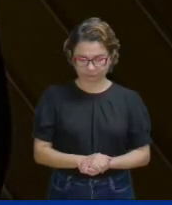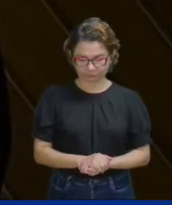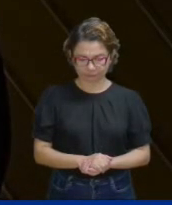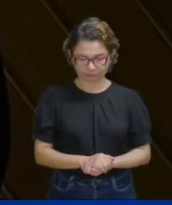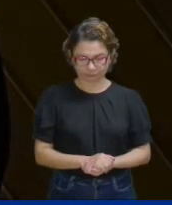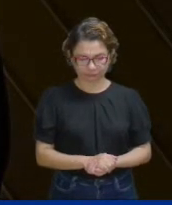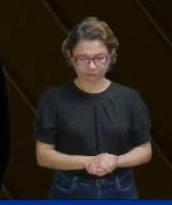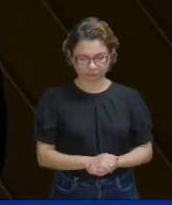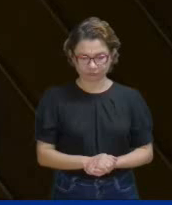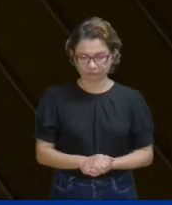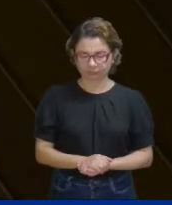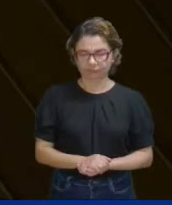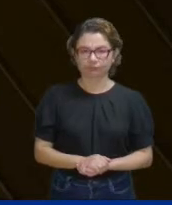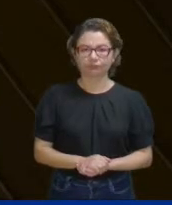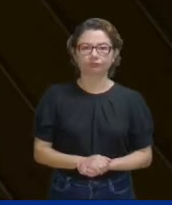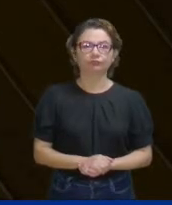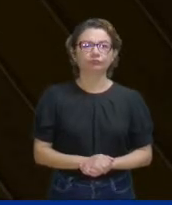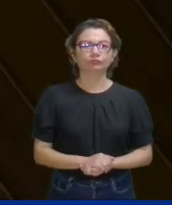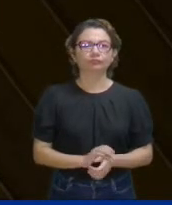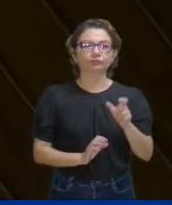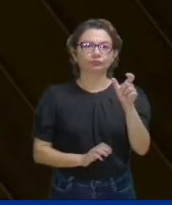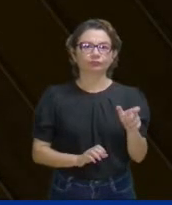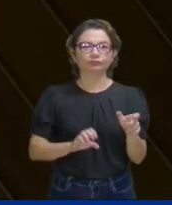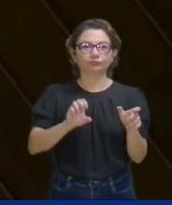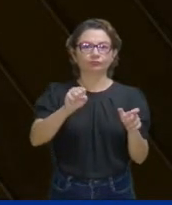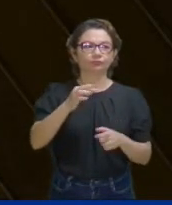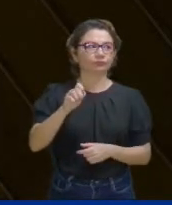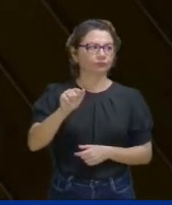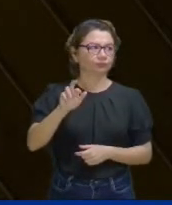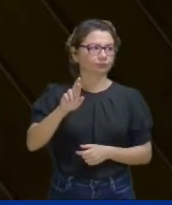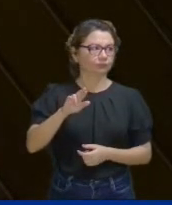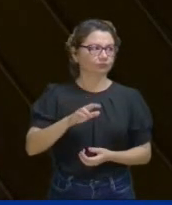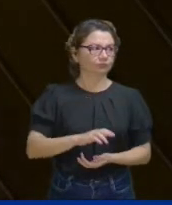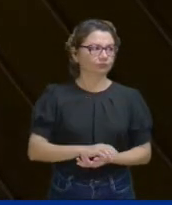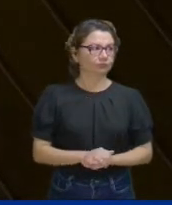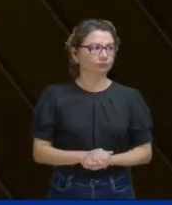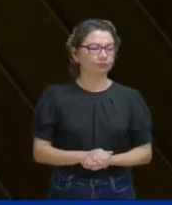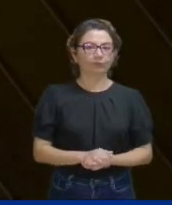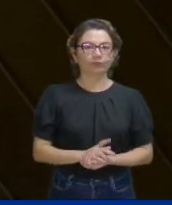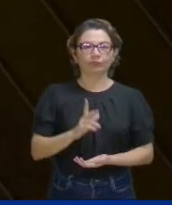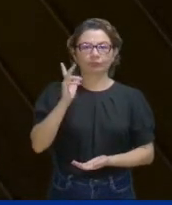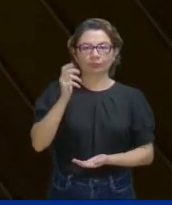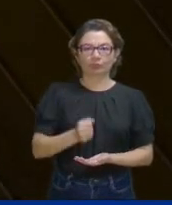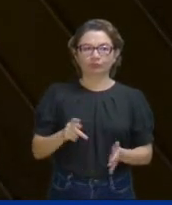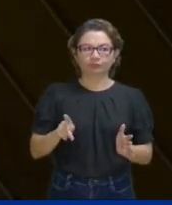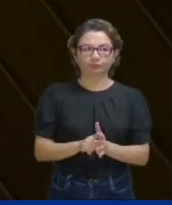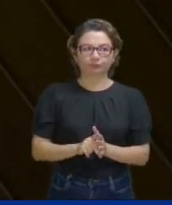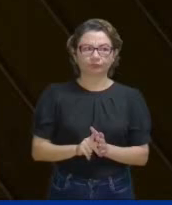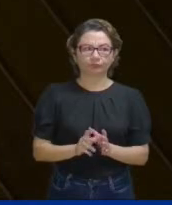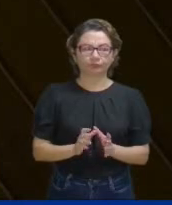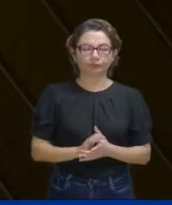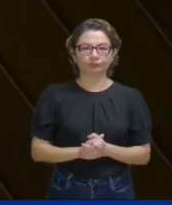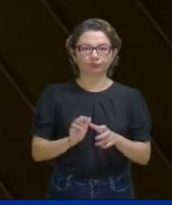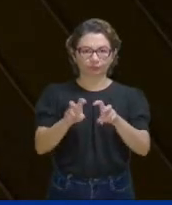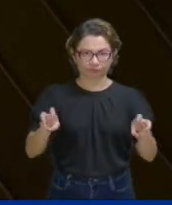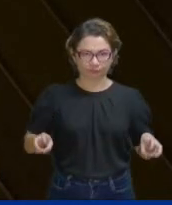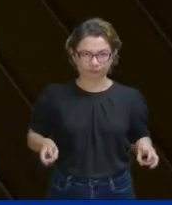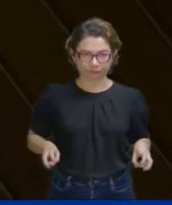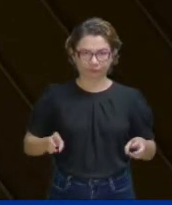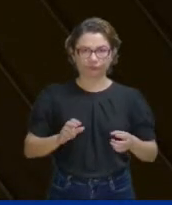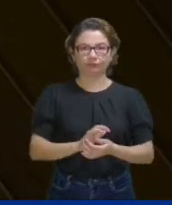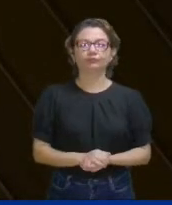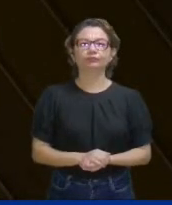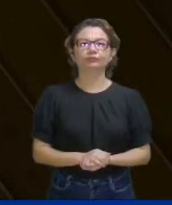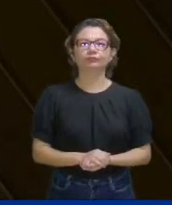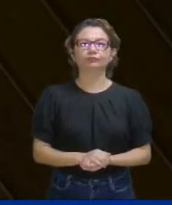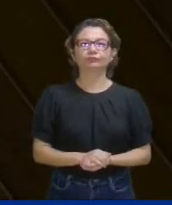Esther Cândida Chagas da Silva. O juiz Anselmo opôs-se Gonçalves em é vários de branco, declaração careca, usa contra a óculos de decisão armação deste escura, nariz colegiado, afilado, traz toga preta. consubstanciada